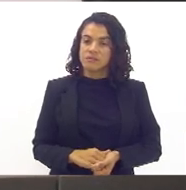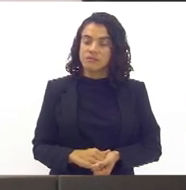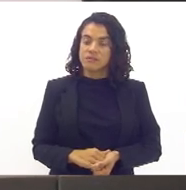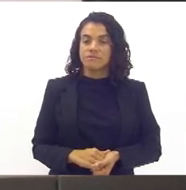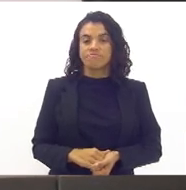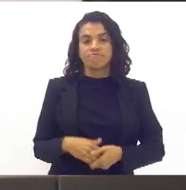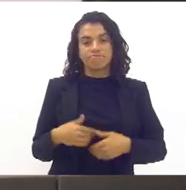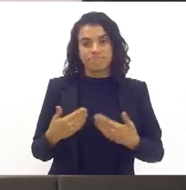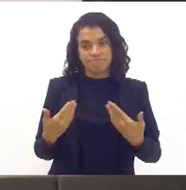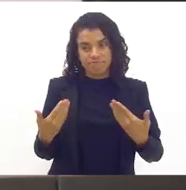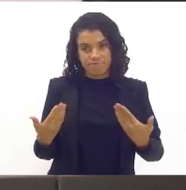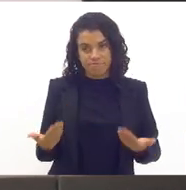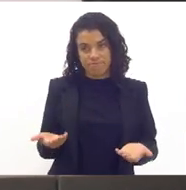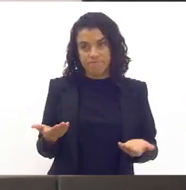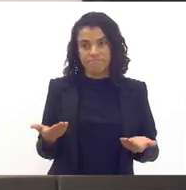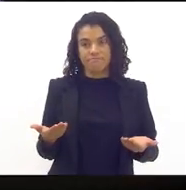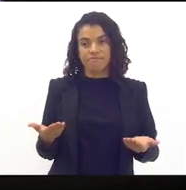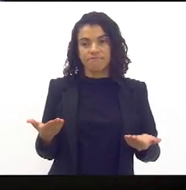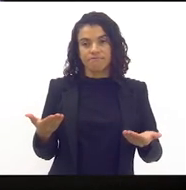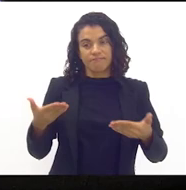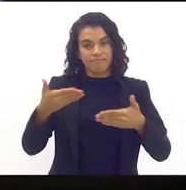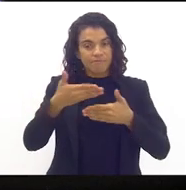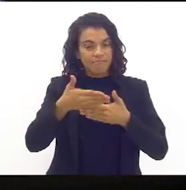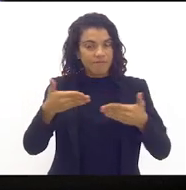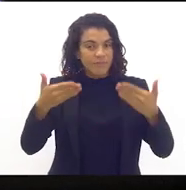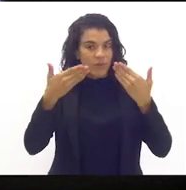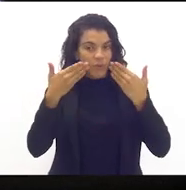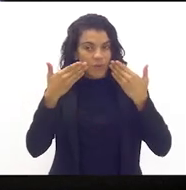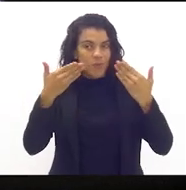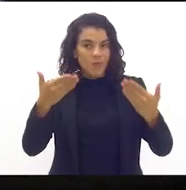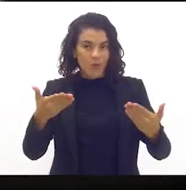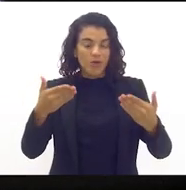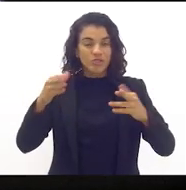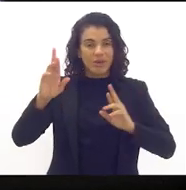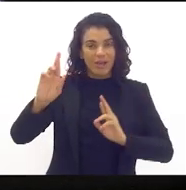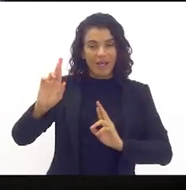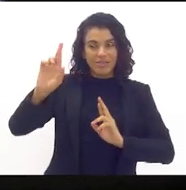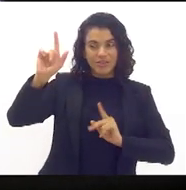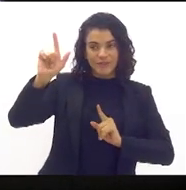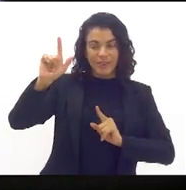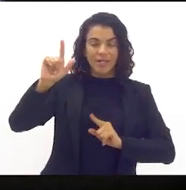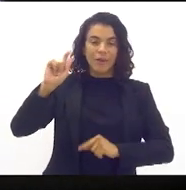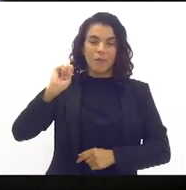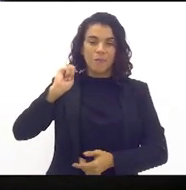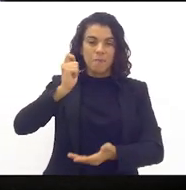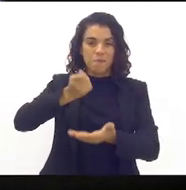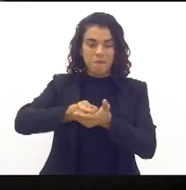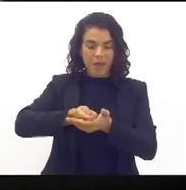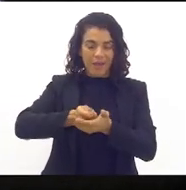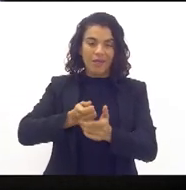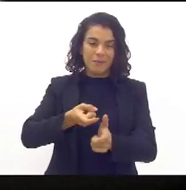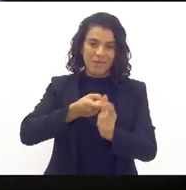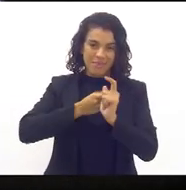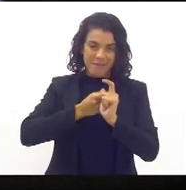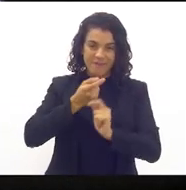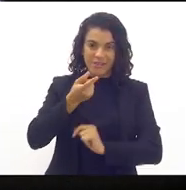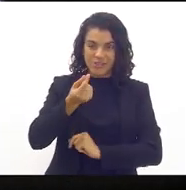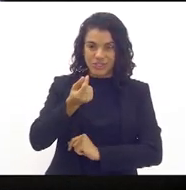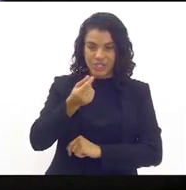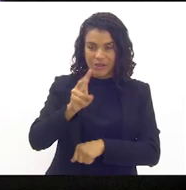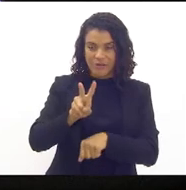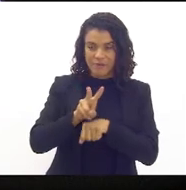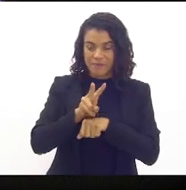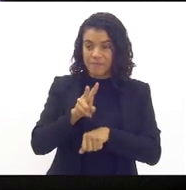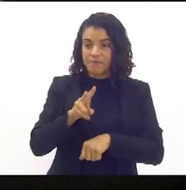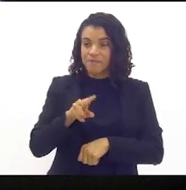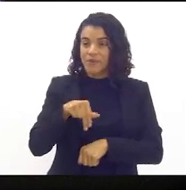Bem, esse aqui é o próximo aqui, reflete justamente a diferença do pagamento da dívida, a retomada da dívida a partir de fevereiro. Presidente, posso